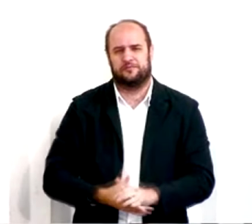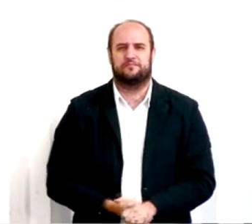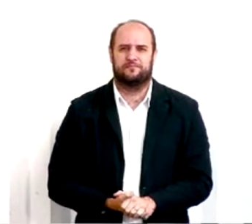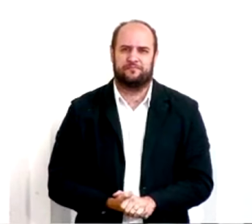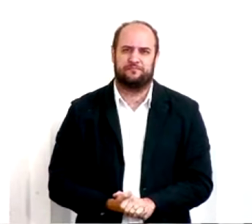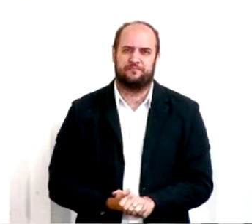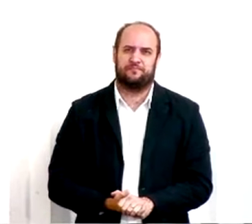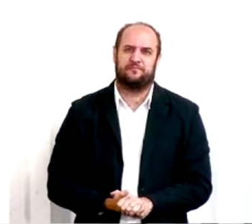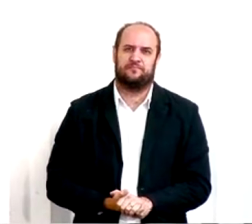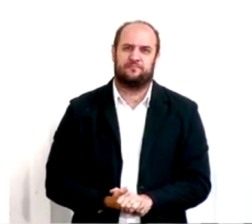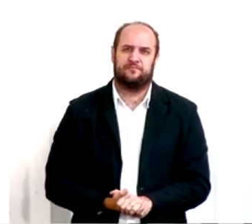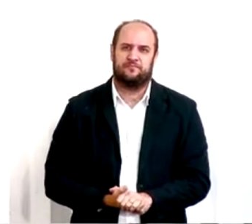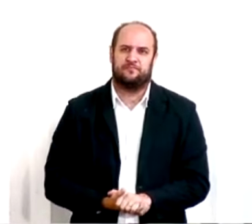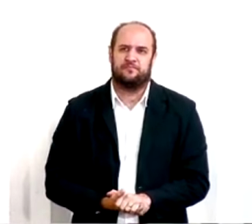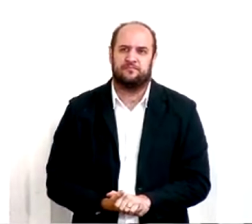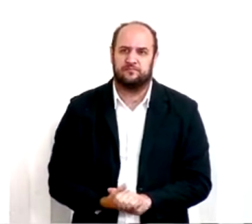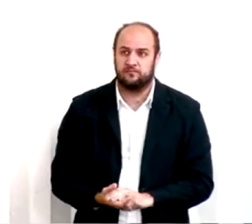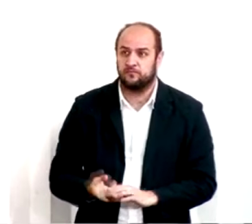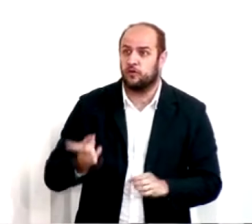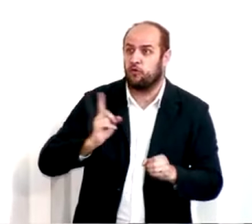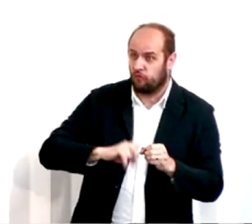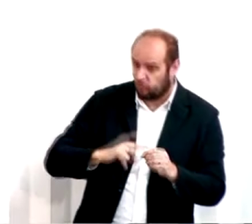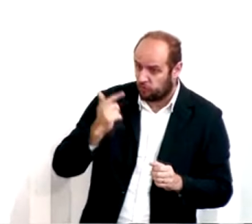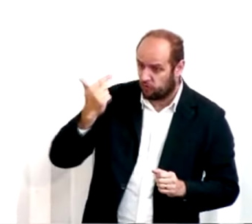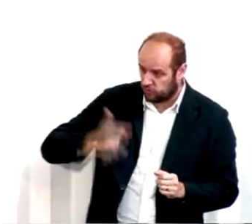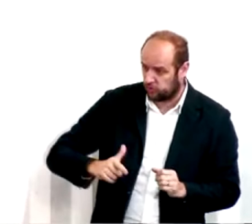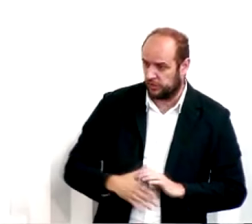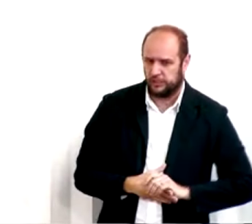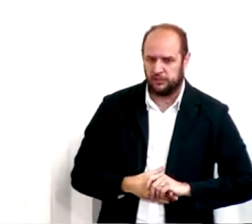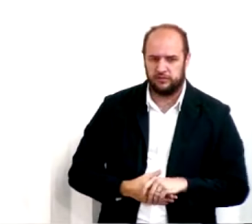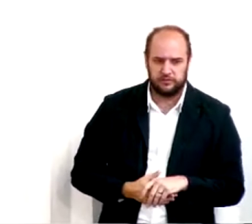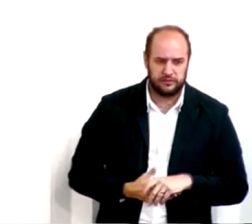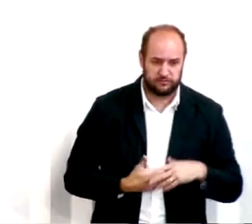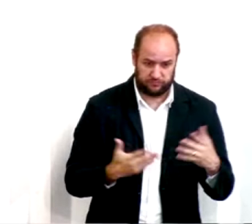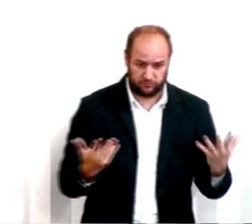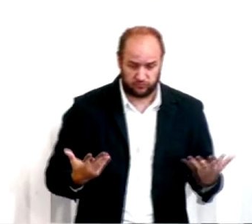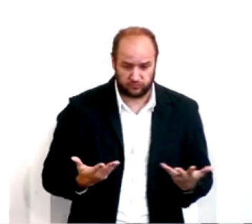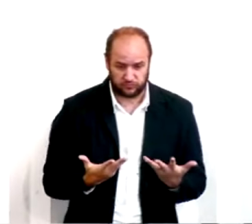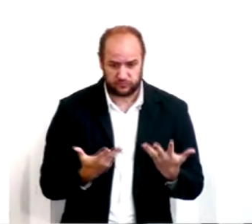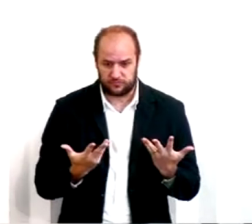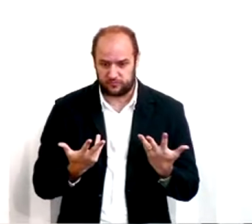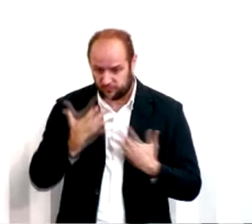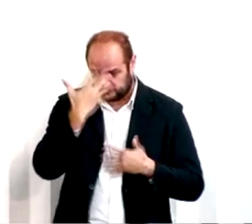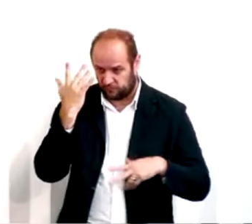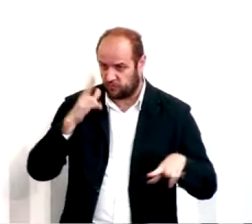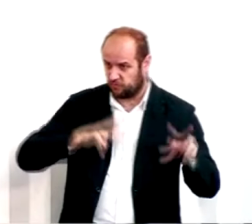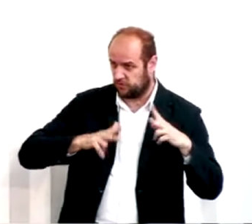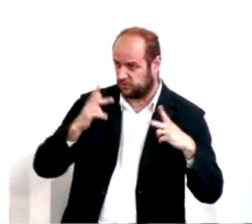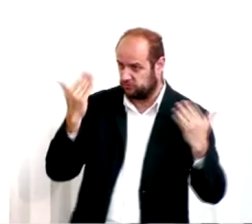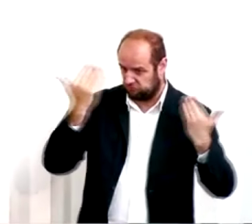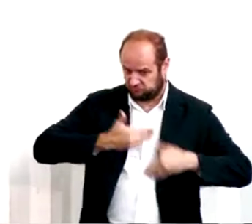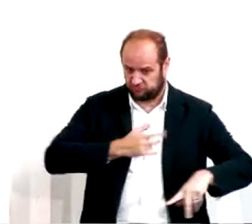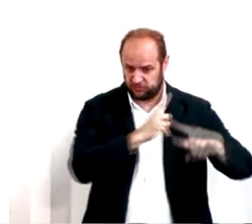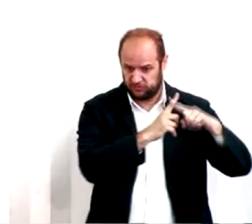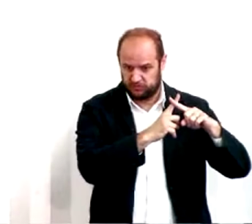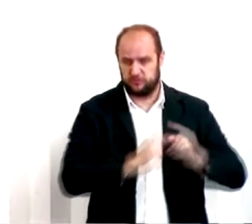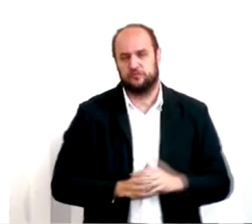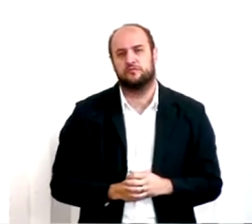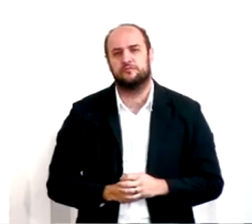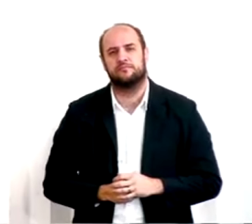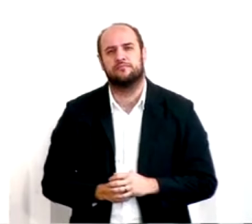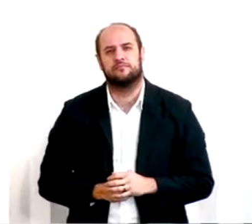lugares voltando aqui os adultos irmãos que de certa forma também se veem diante da cruz de Cristo